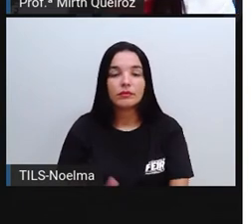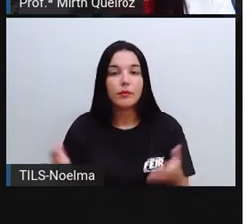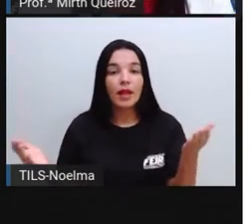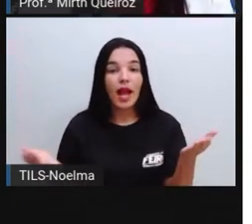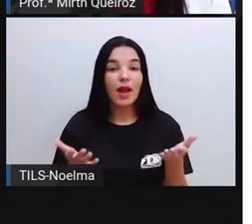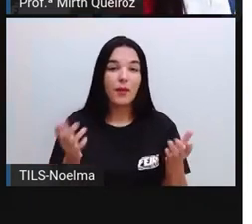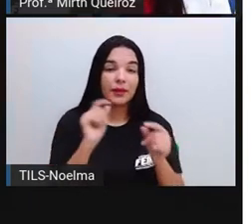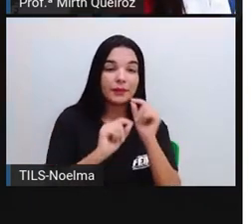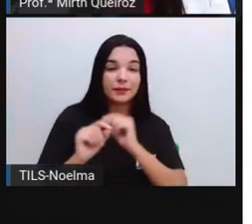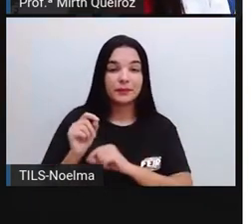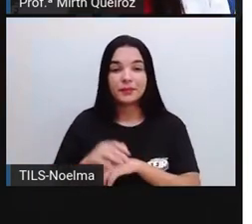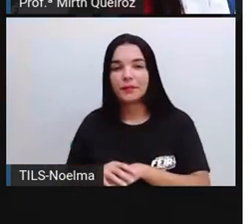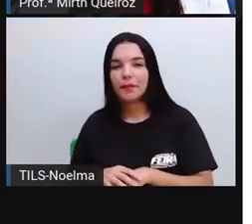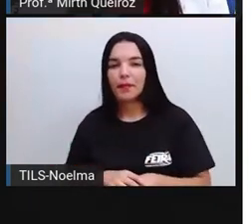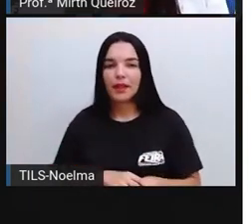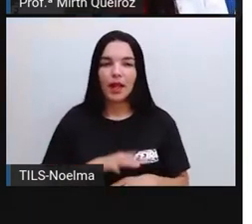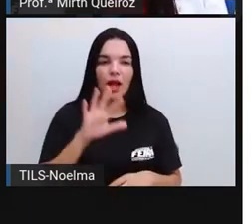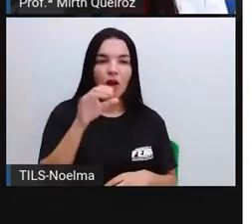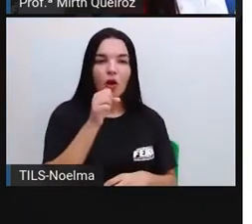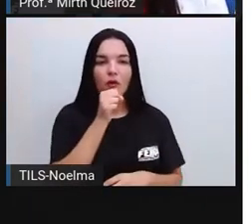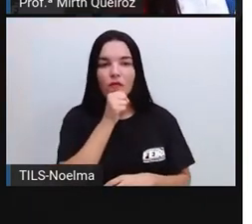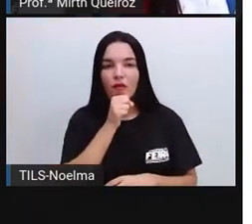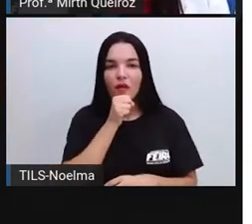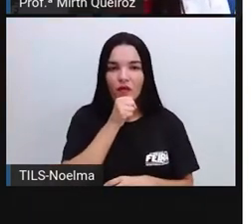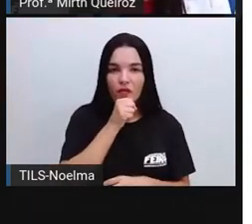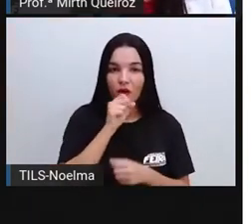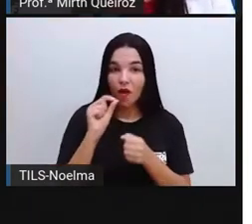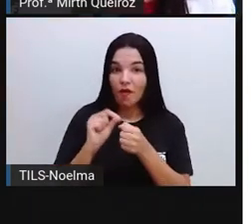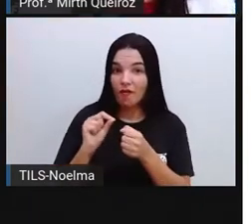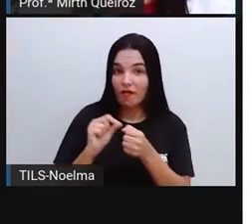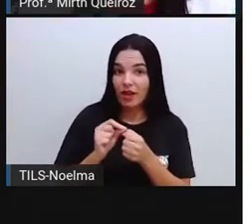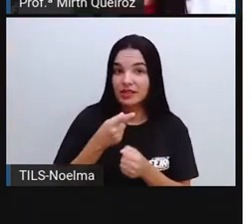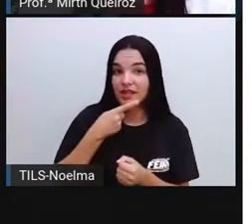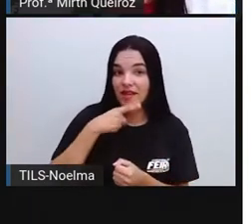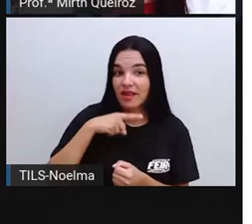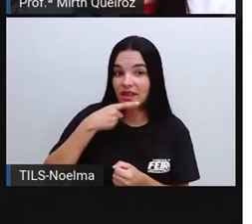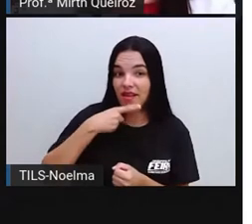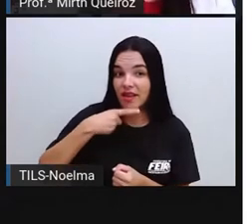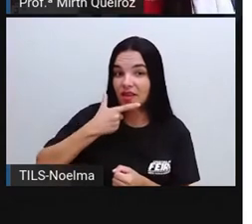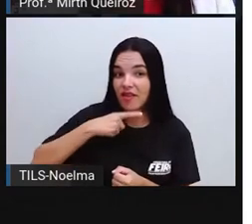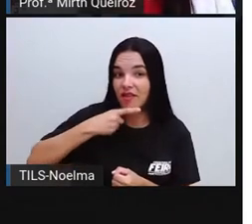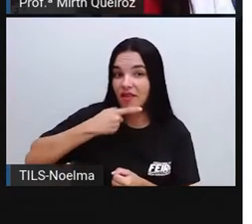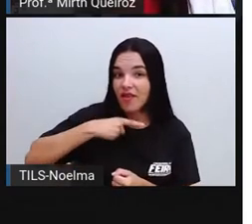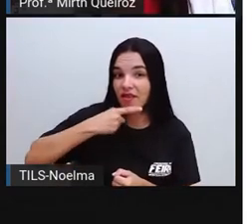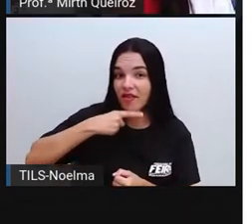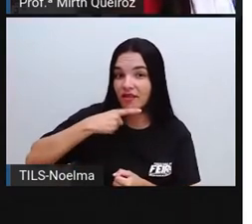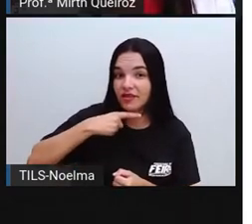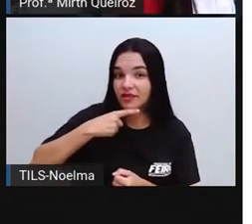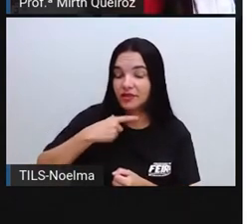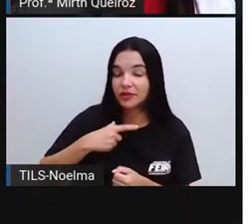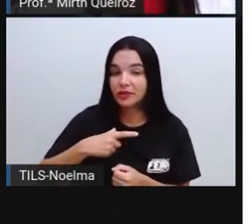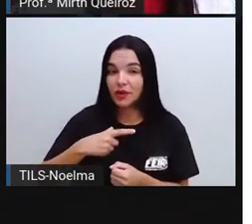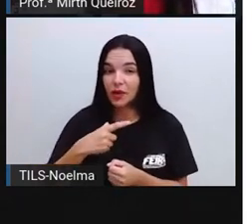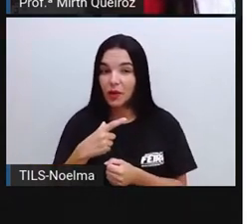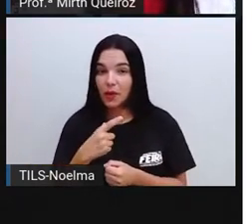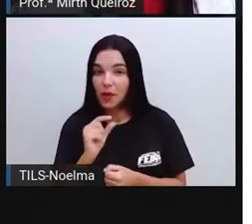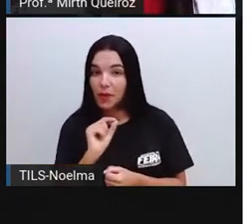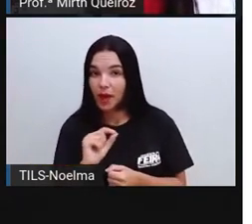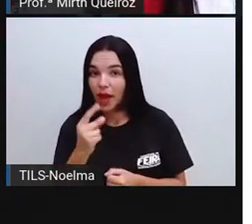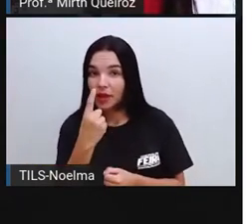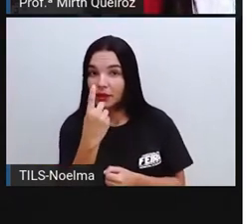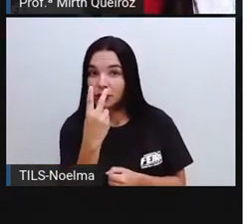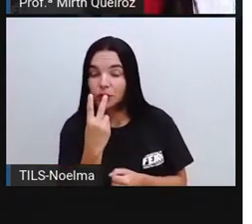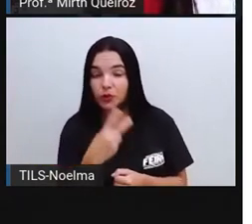Vovó faz um queijo com 2 litros de leite. Quanto vovó pode fazer com 84